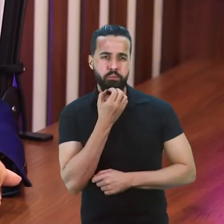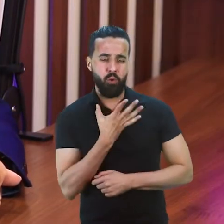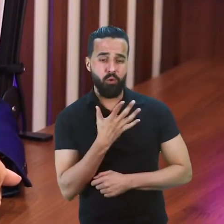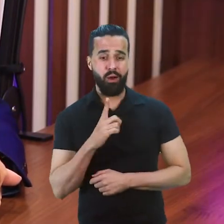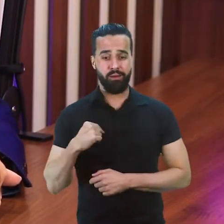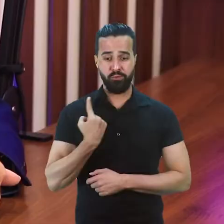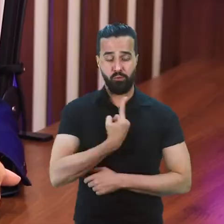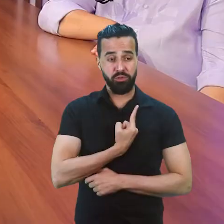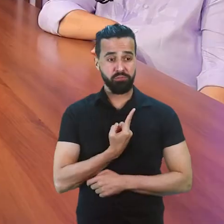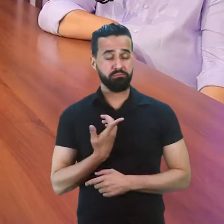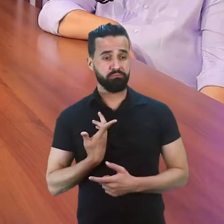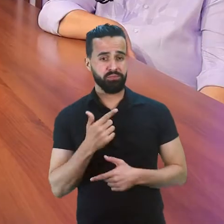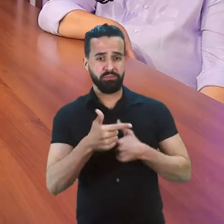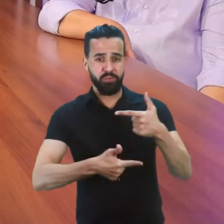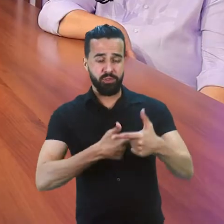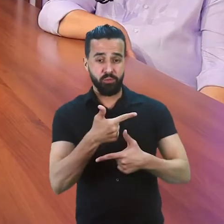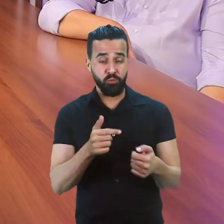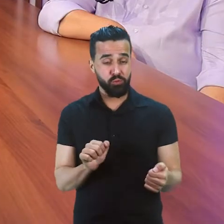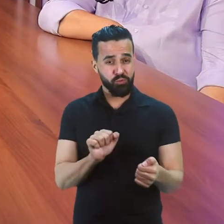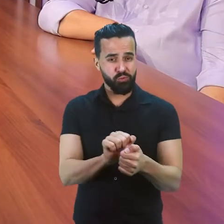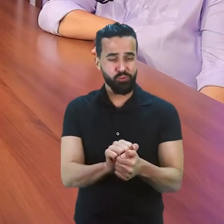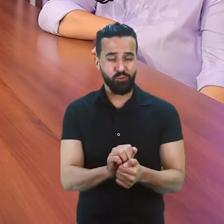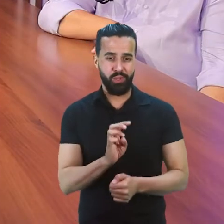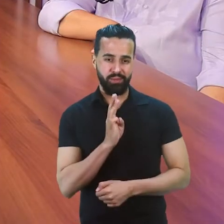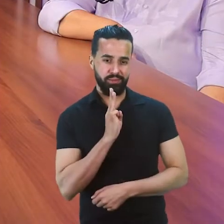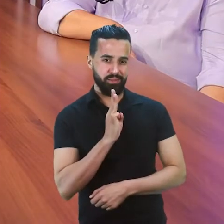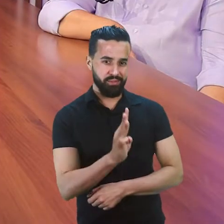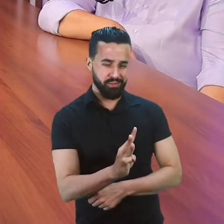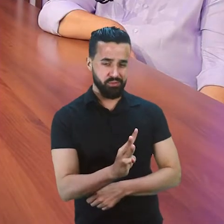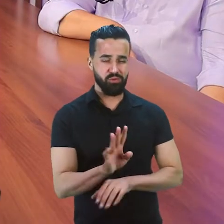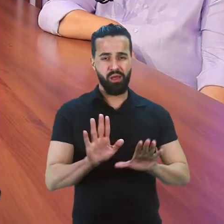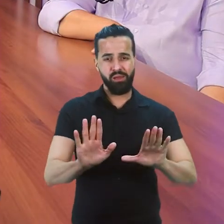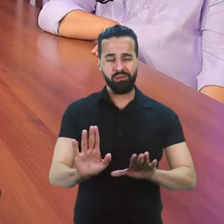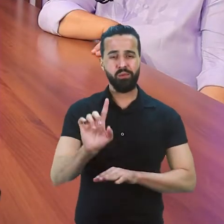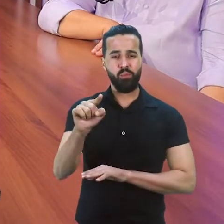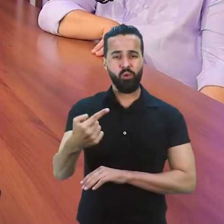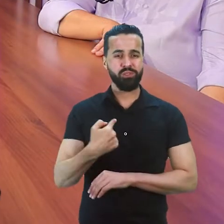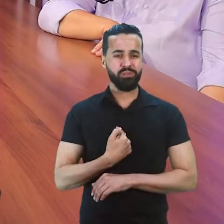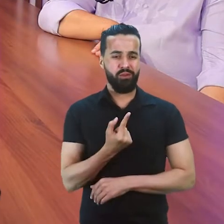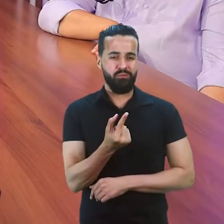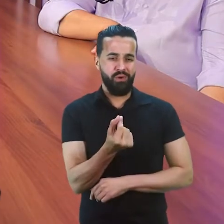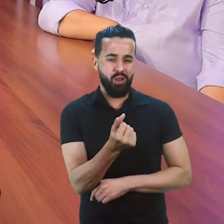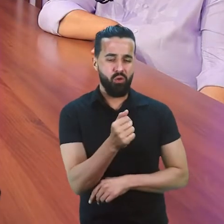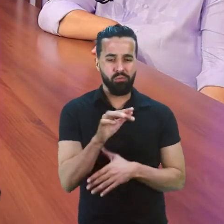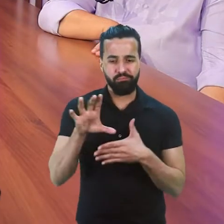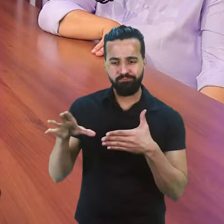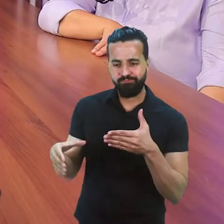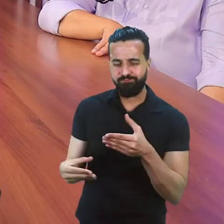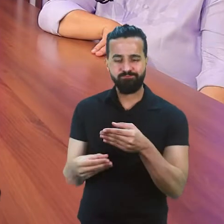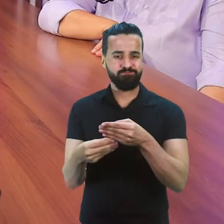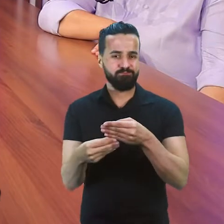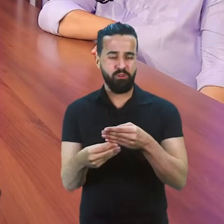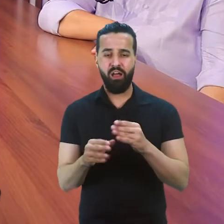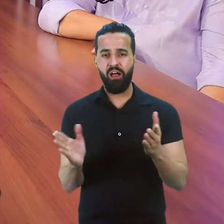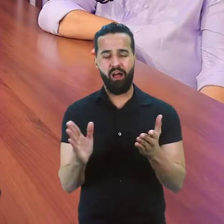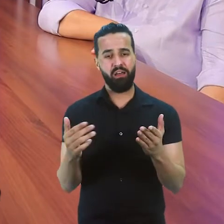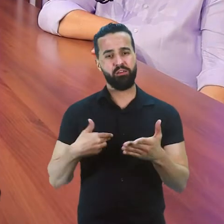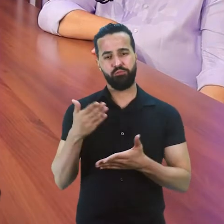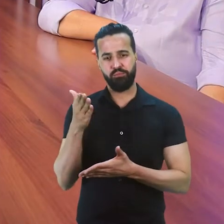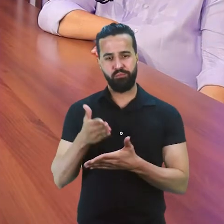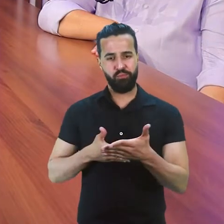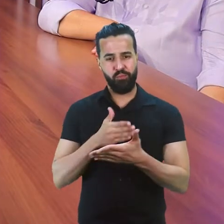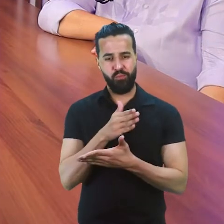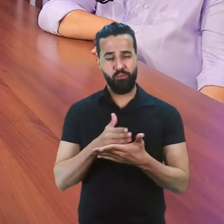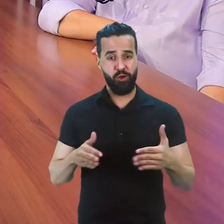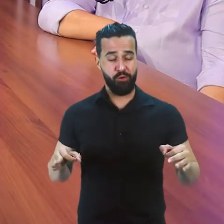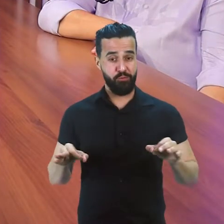prestando serviço para eles, mas depois não houve mais reajuste, para a gente não era mais interessante, mas foi o pontapé inicial para a